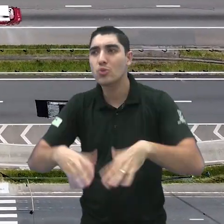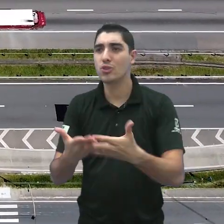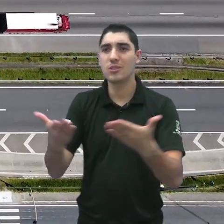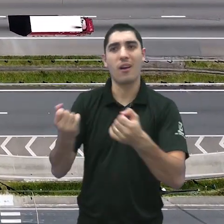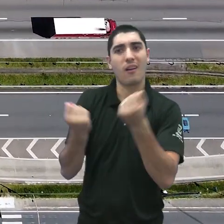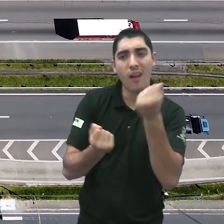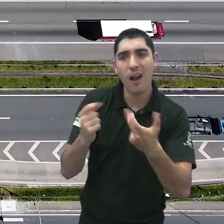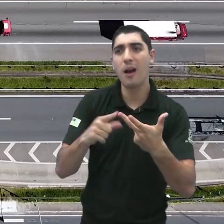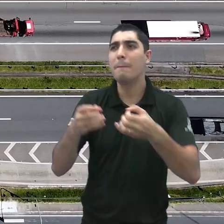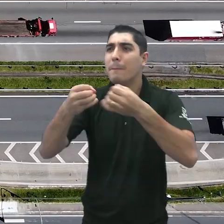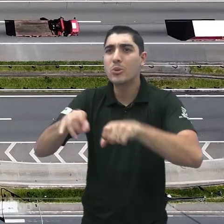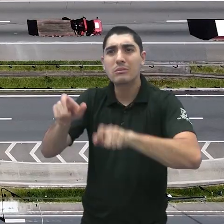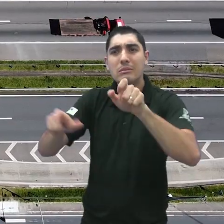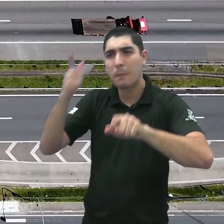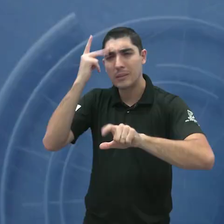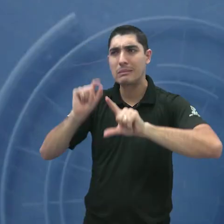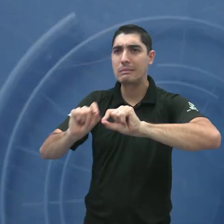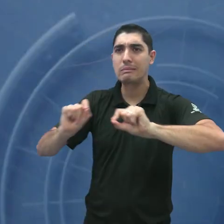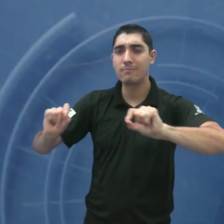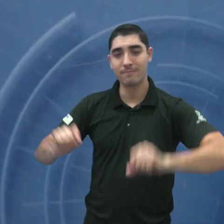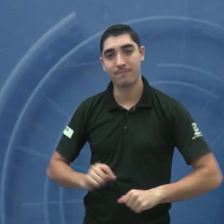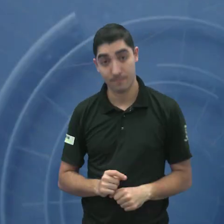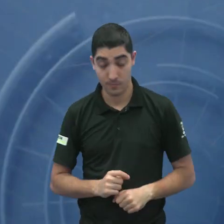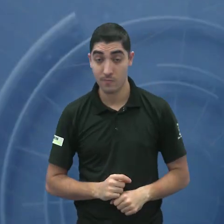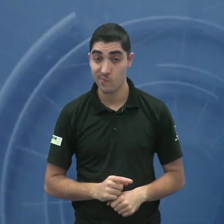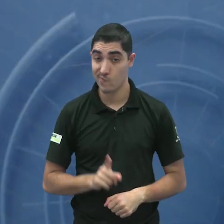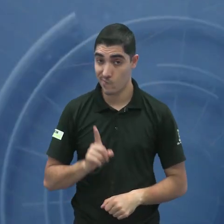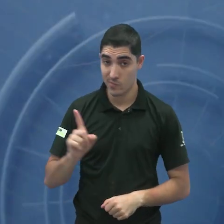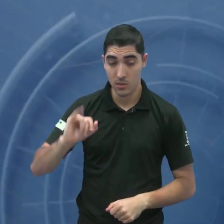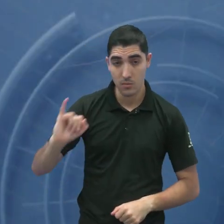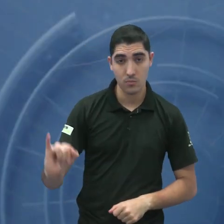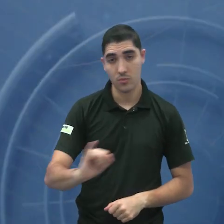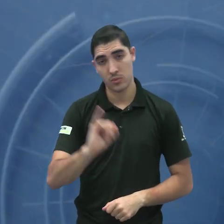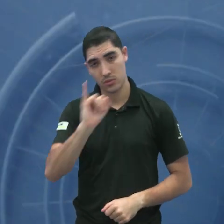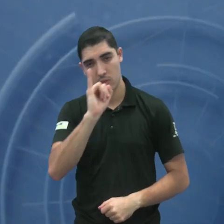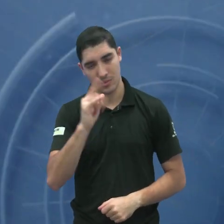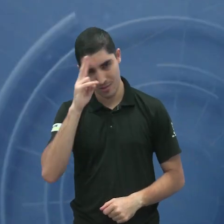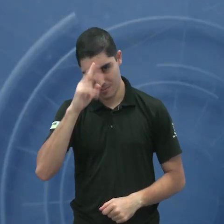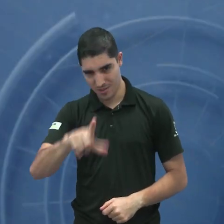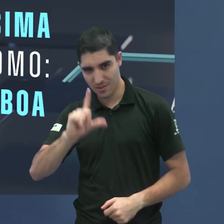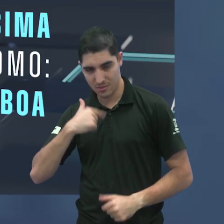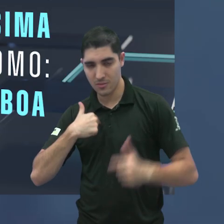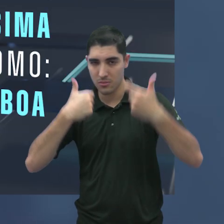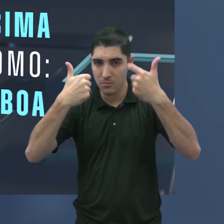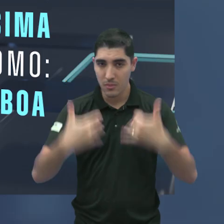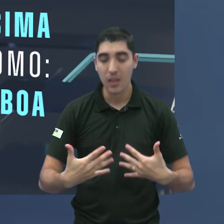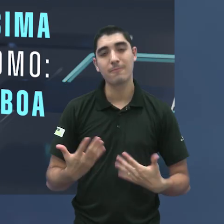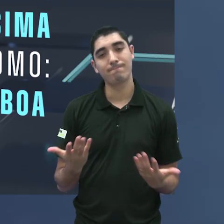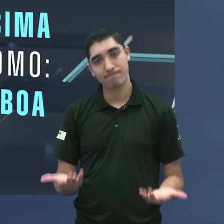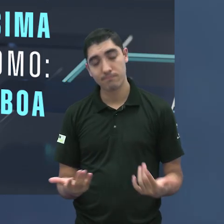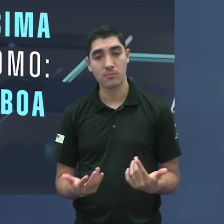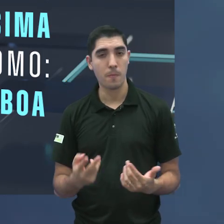depende das rodovias? Bom, é um ponto muito importante mesmo, Rafa. Como eu havia dito, né, a gente pode classificar,